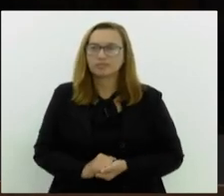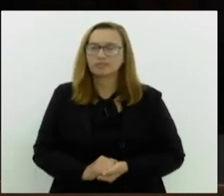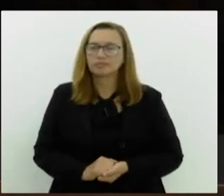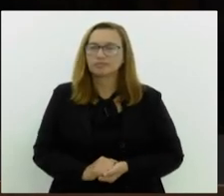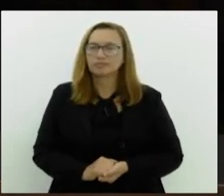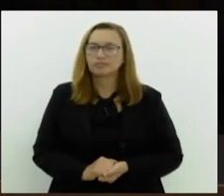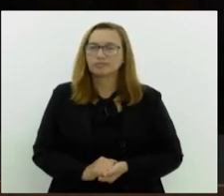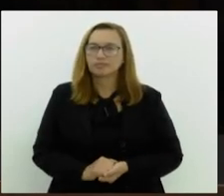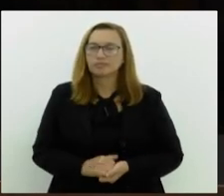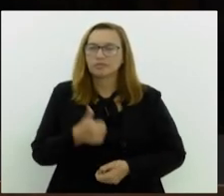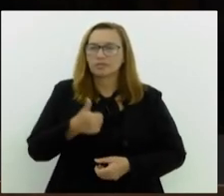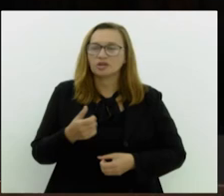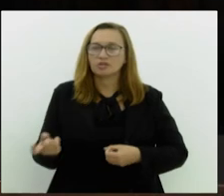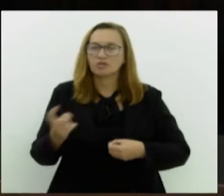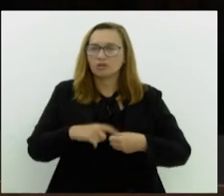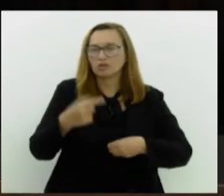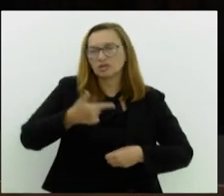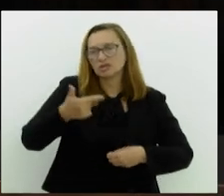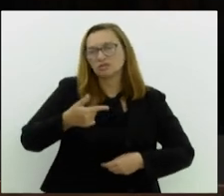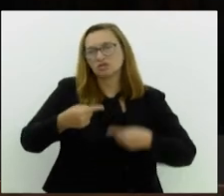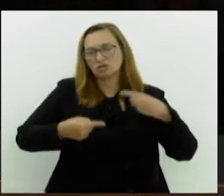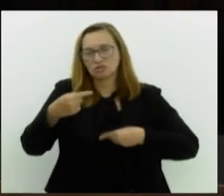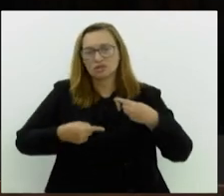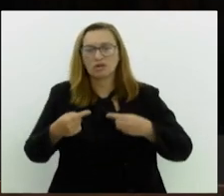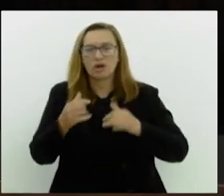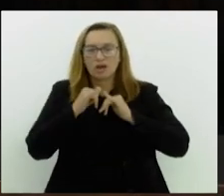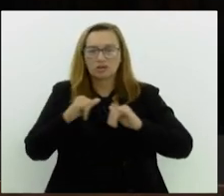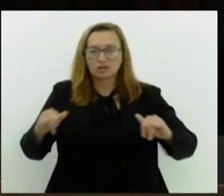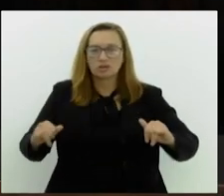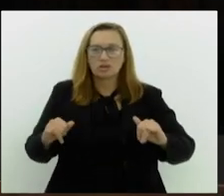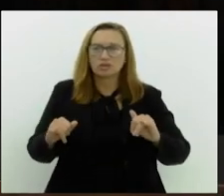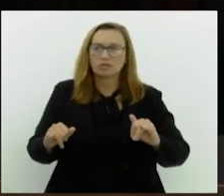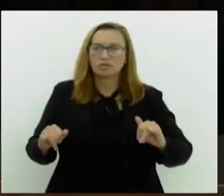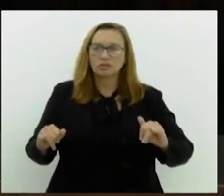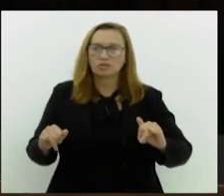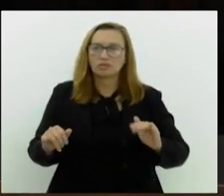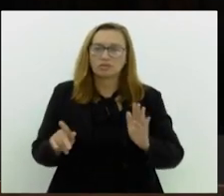aprovado. Em primeiro, retorno em segunda. Anuncio.